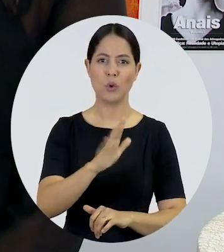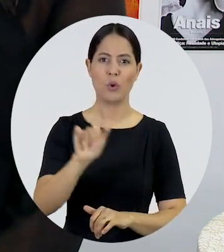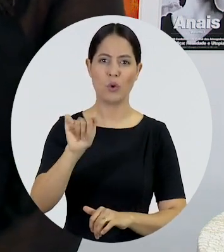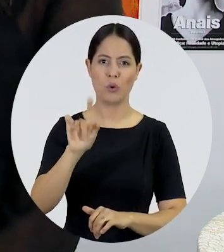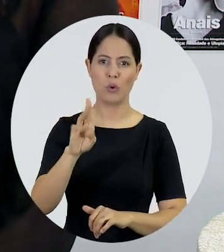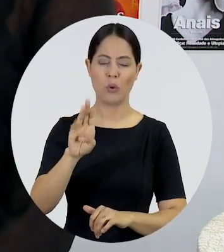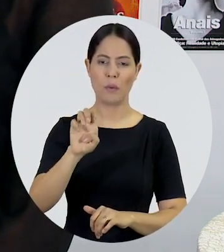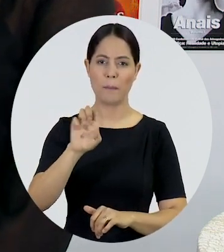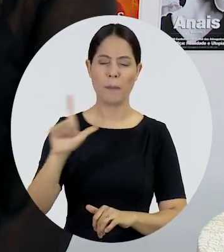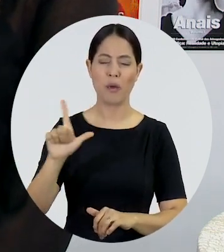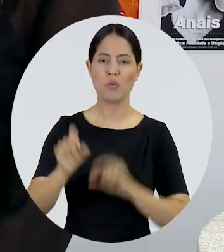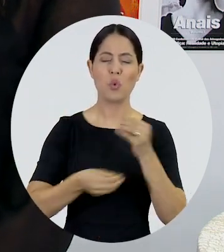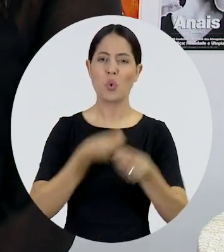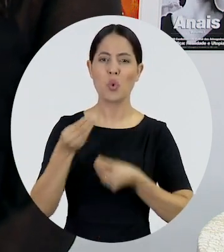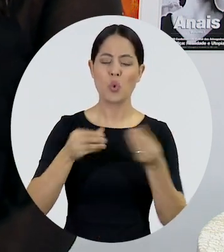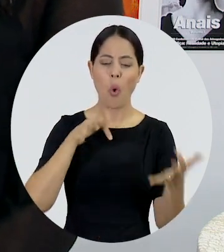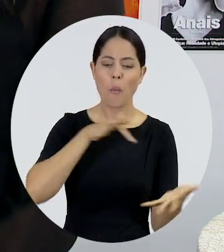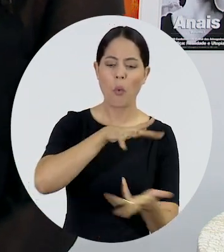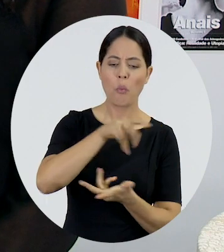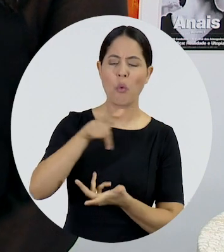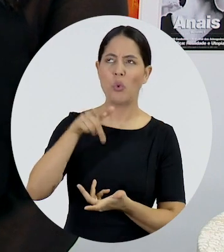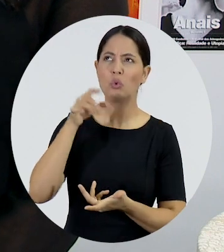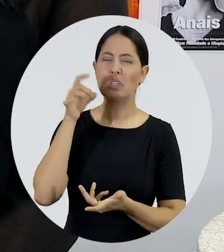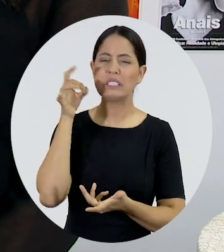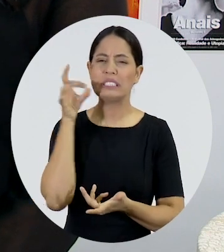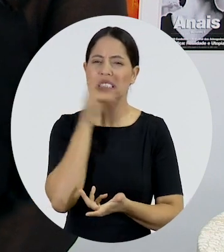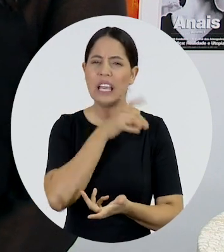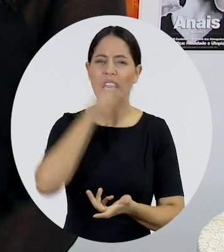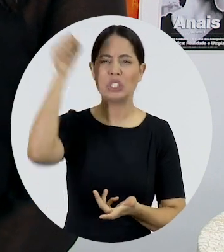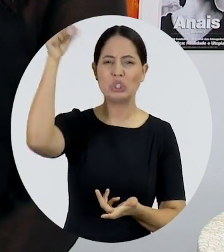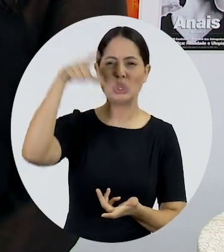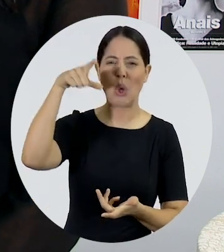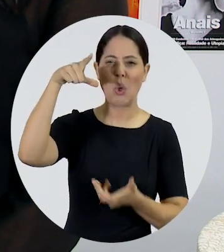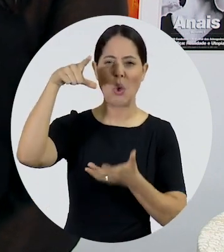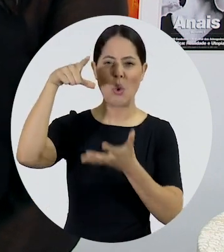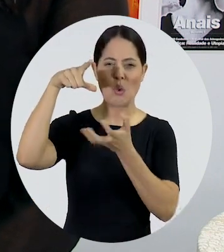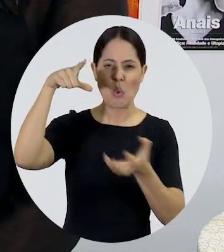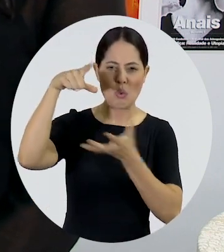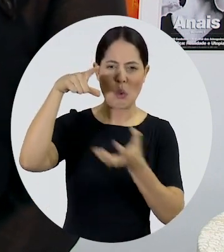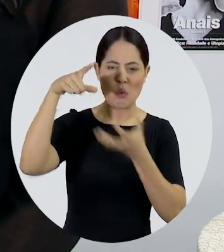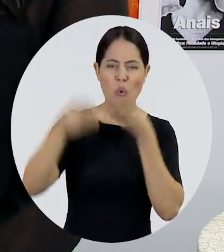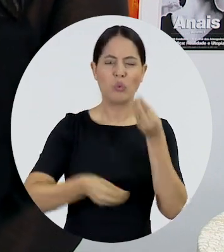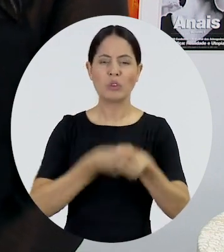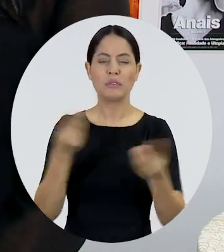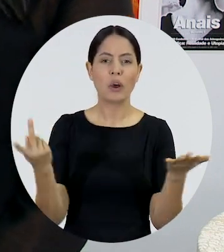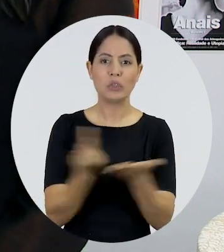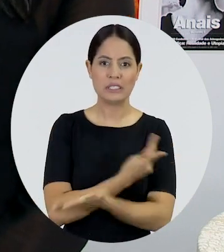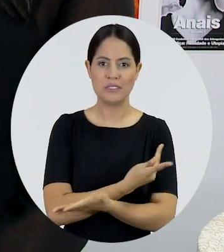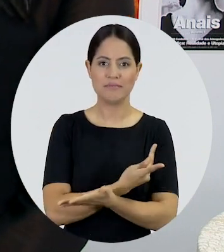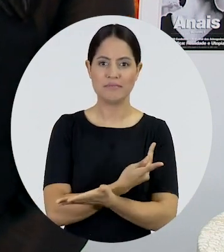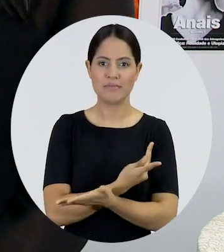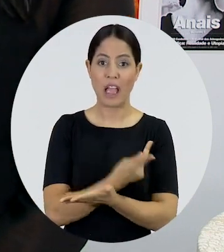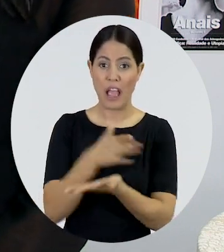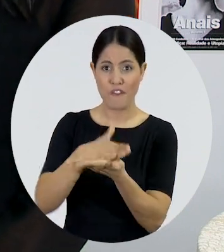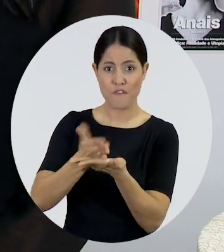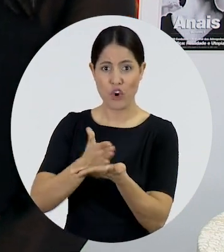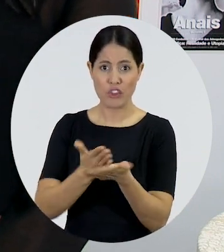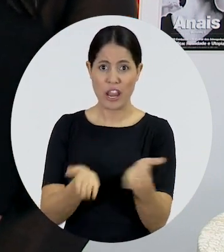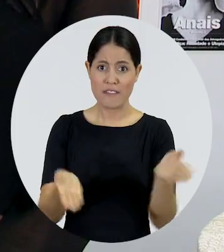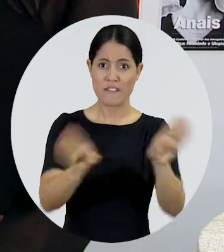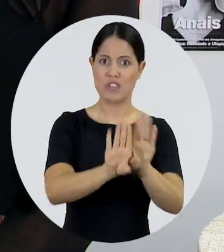pessoas poderem sobreviver. Como é o mundo vai responder? Não por ser atrás de um processo de fechamento das fronteiras,